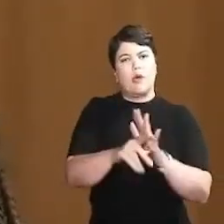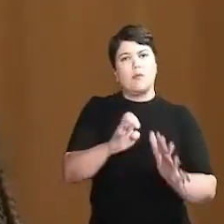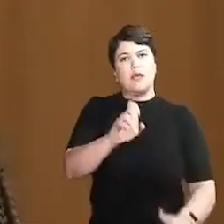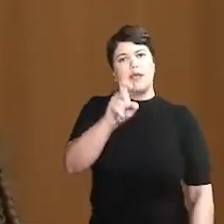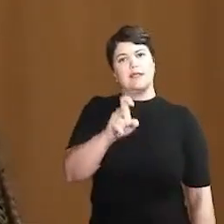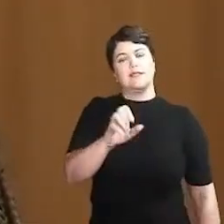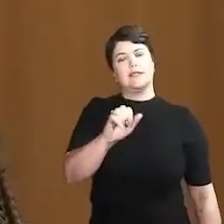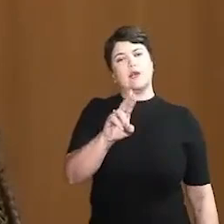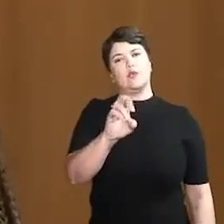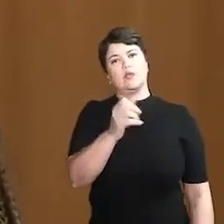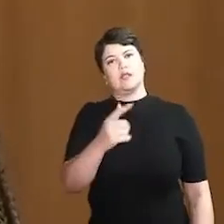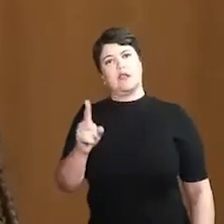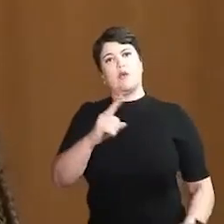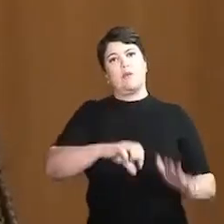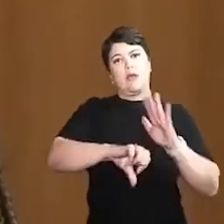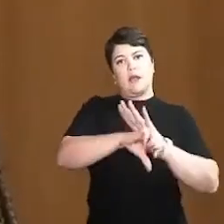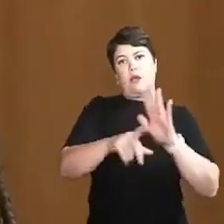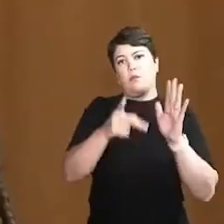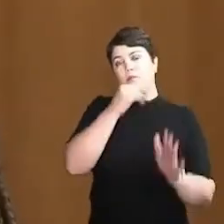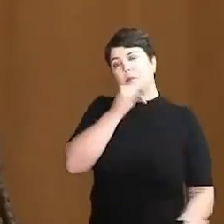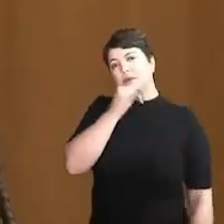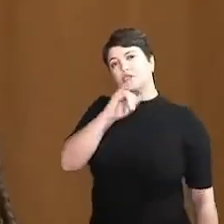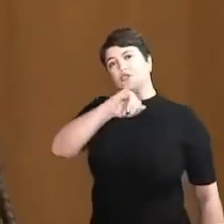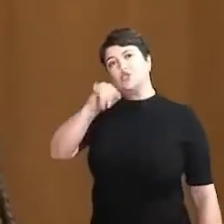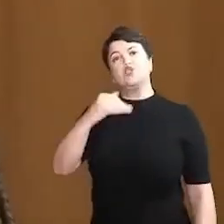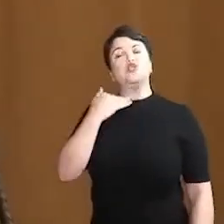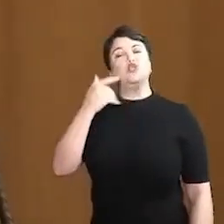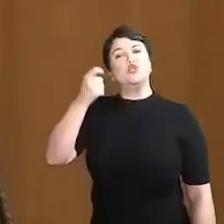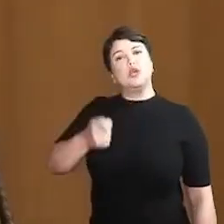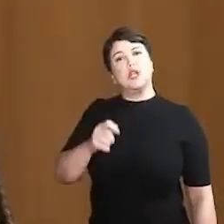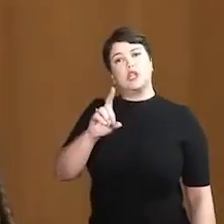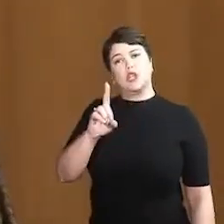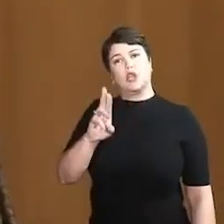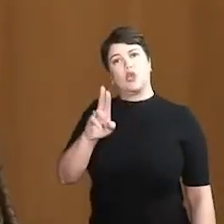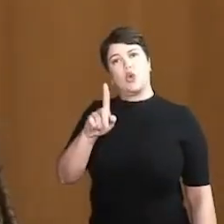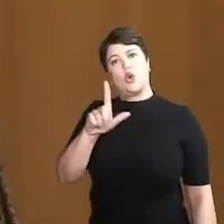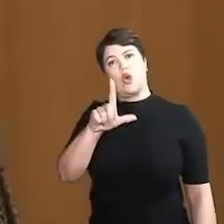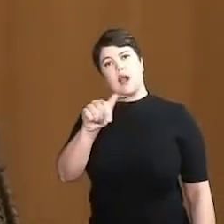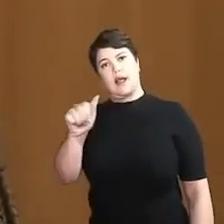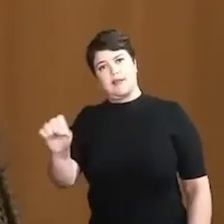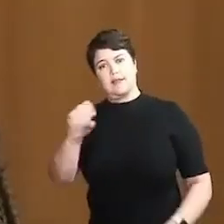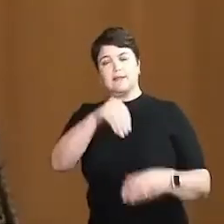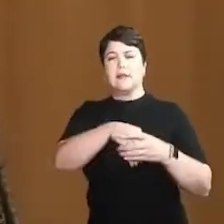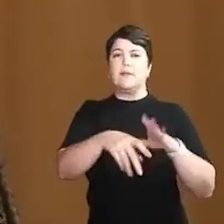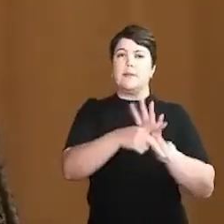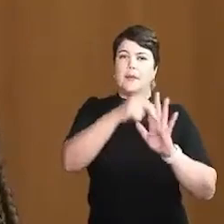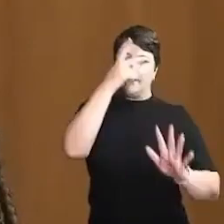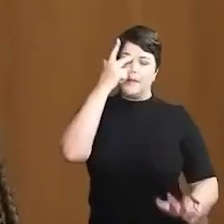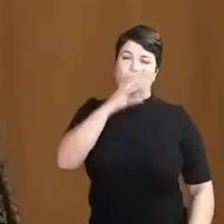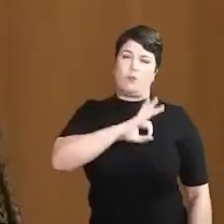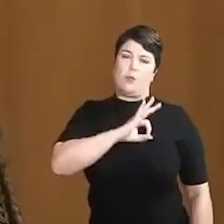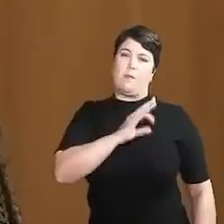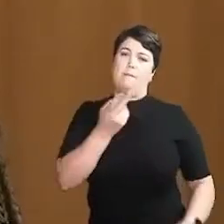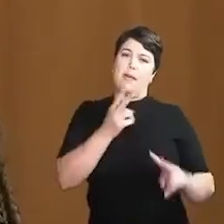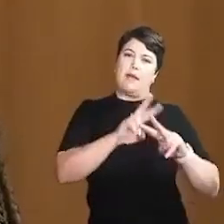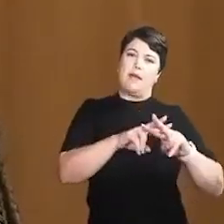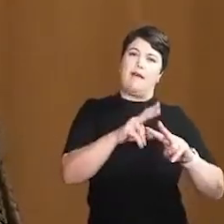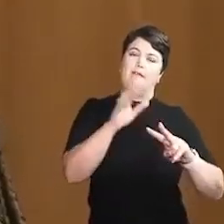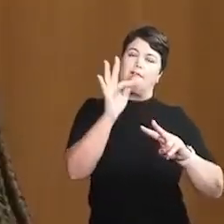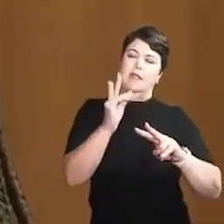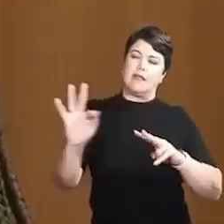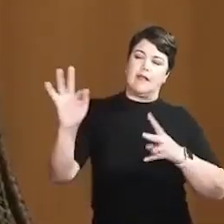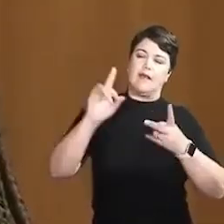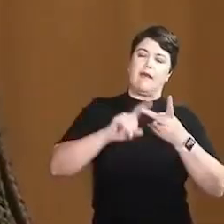Brasil caso do juiz Douglas por exemplo e Outros tantos que aqui estão da polícia penal Federal polícia penal dos